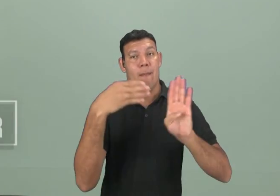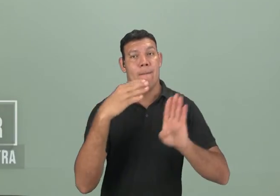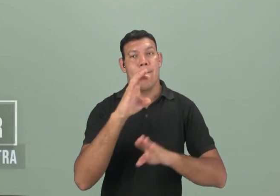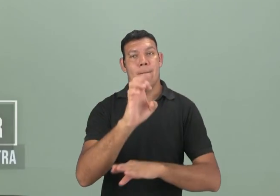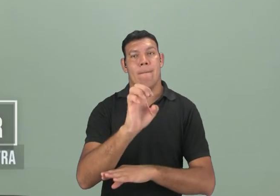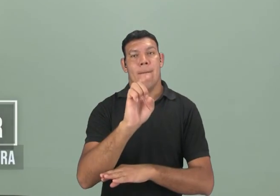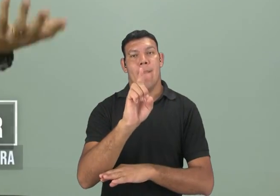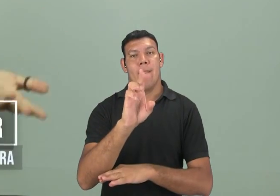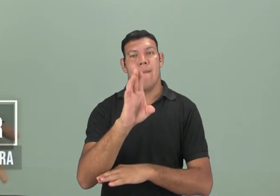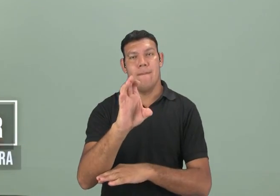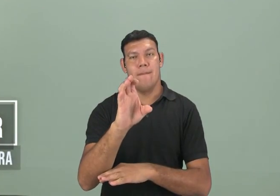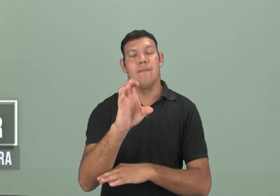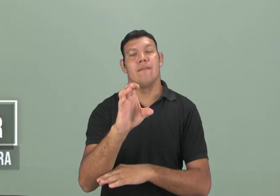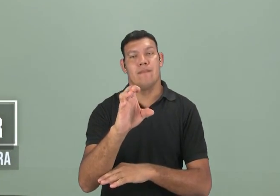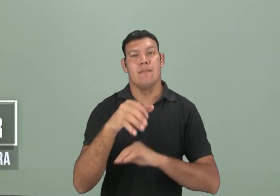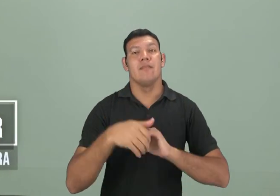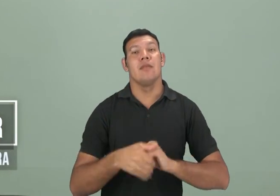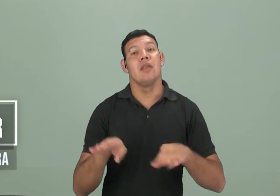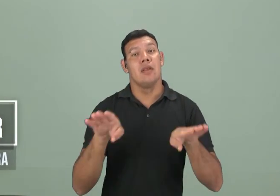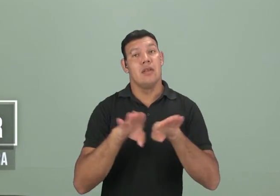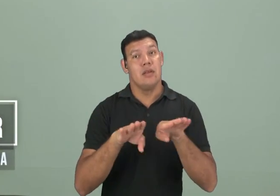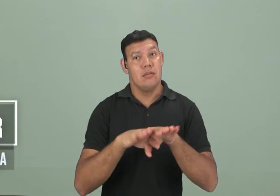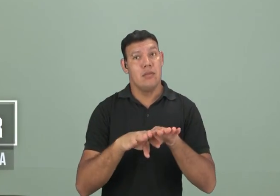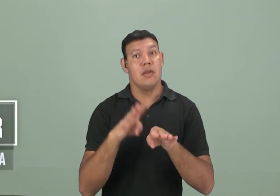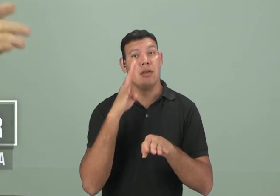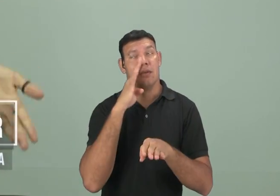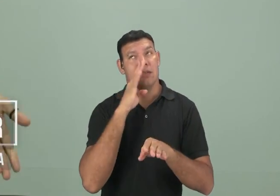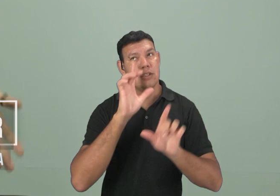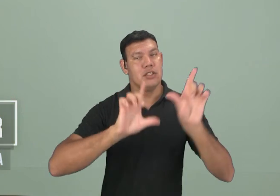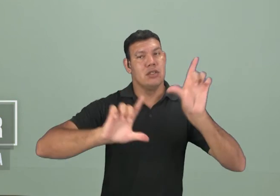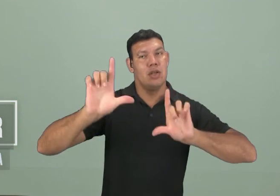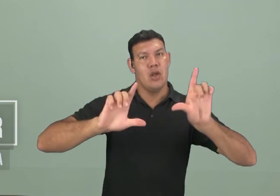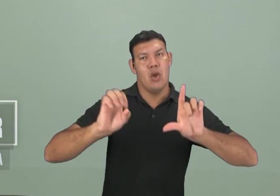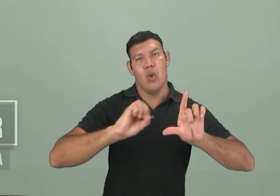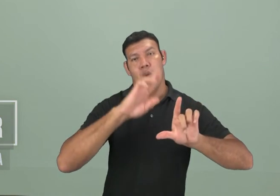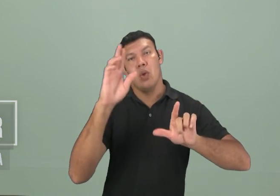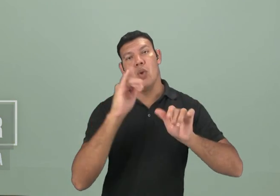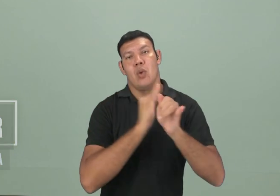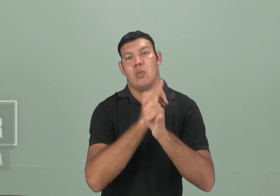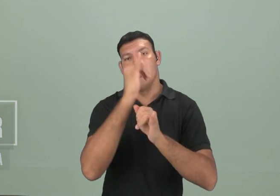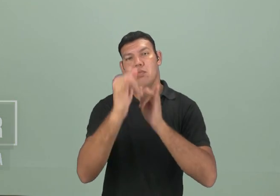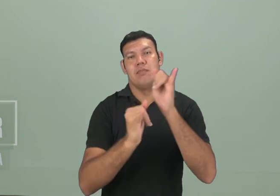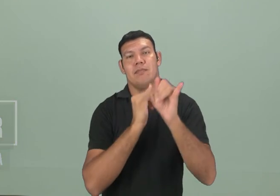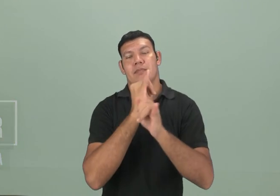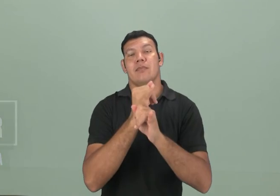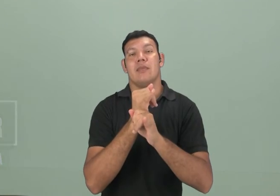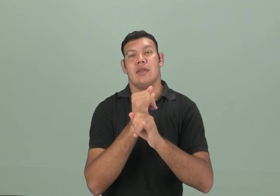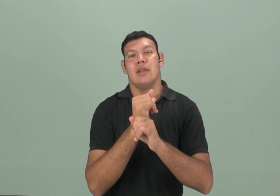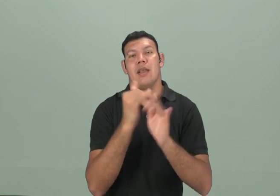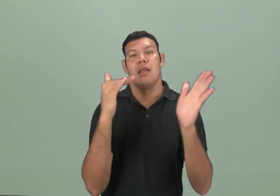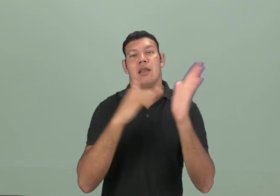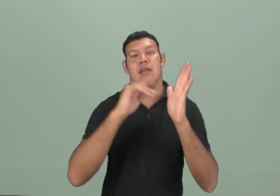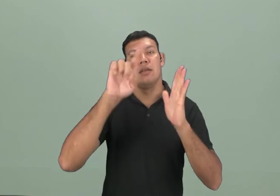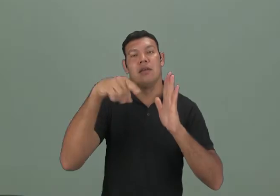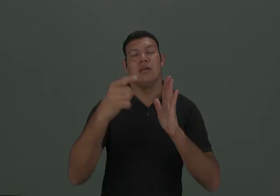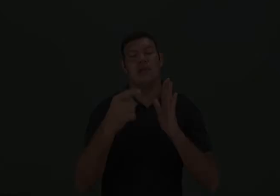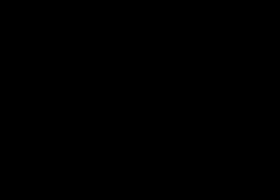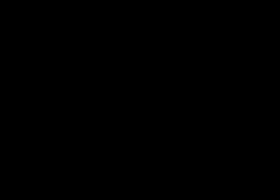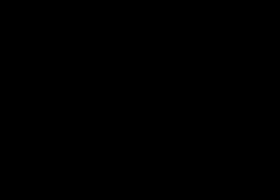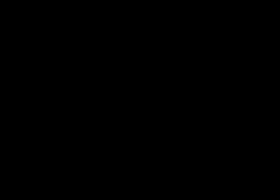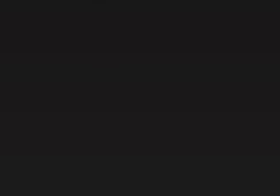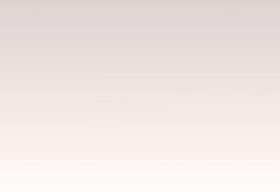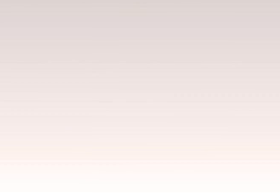Educ. Assista as demais aulas também, ou na TV, ou pela internet. E até mais, até as próximas aulas.